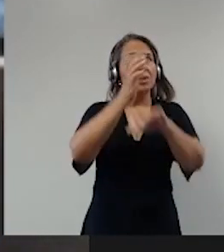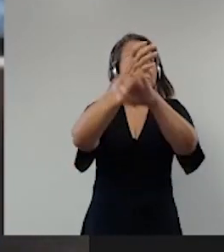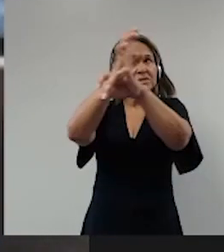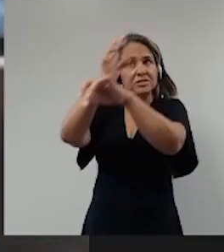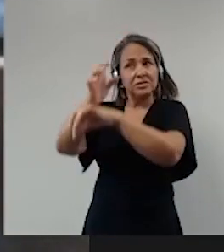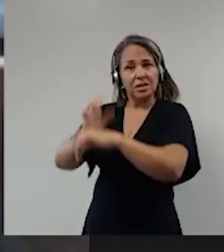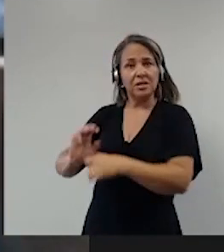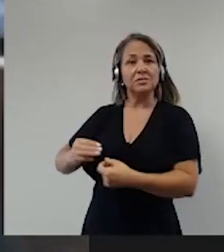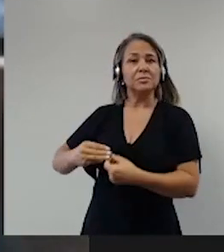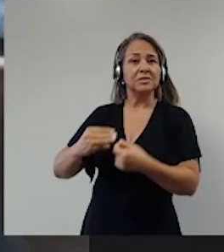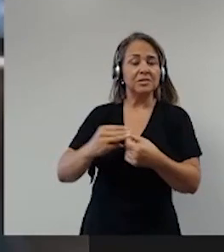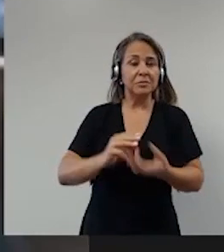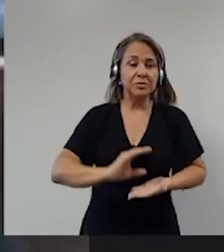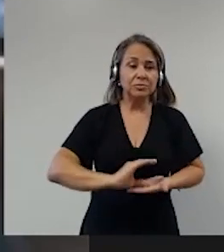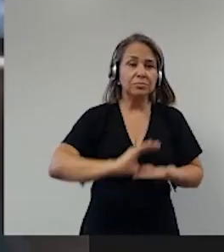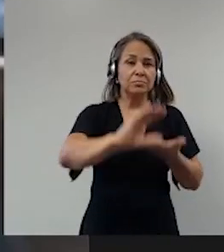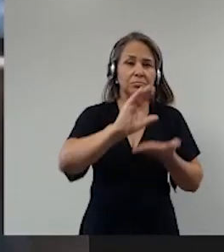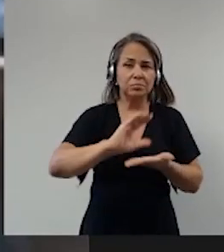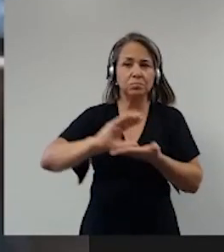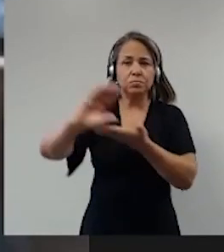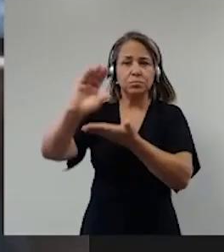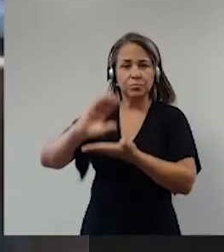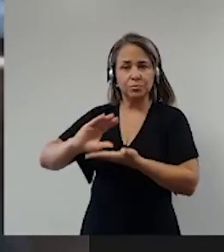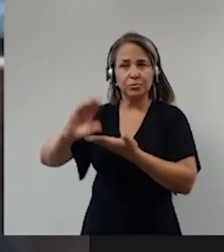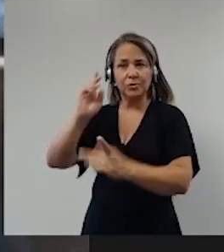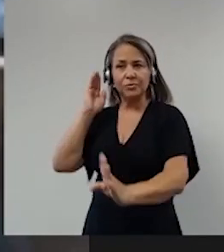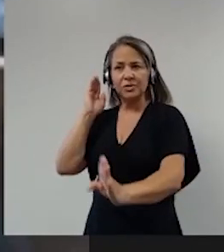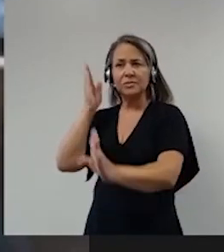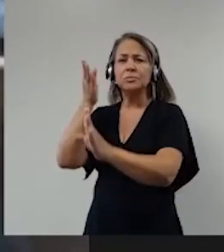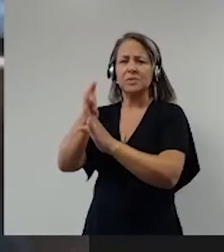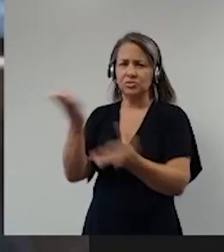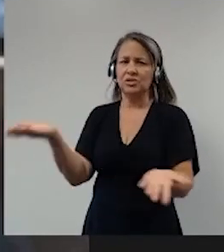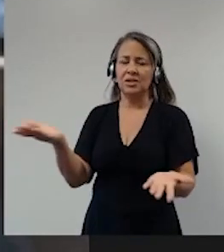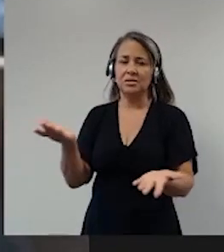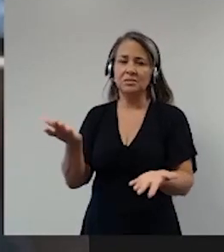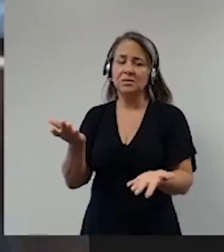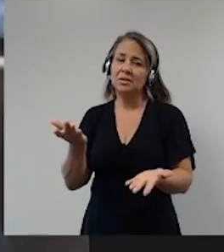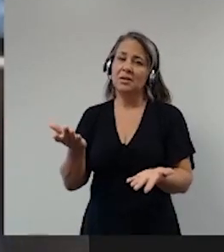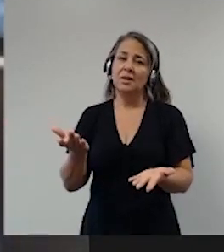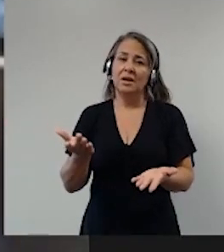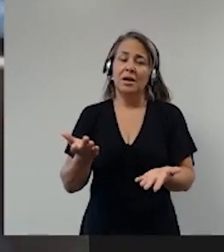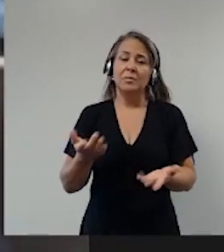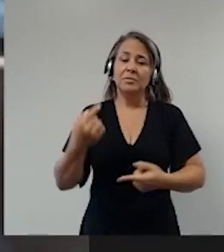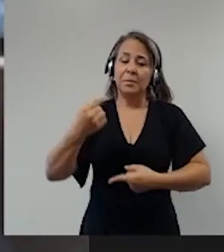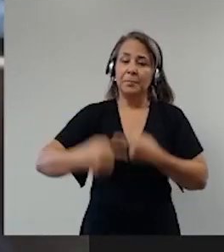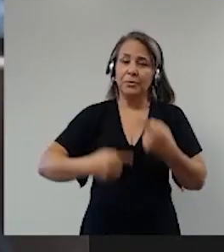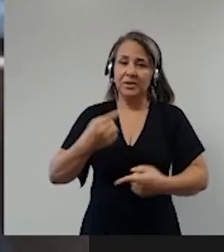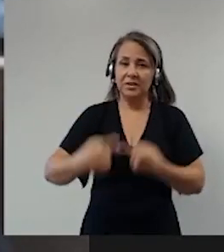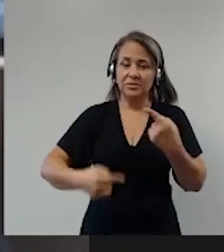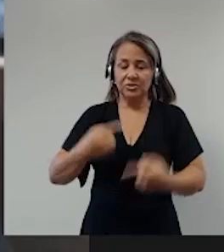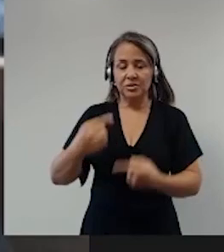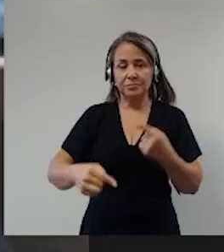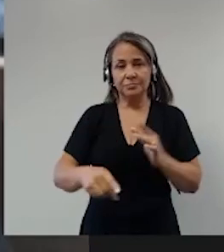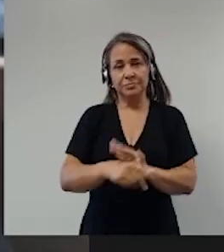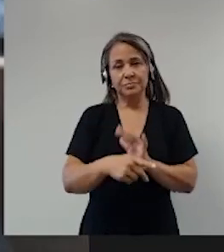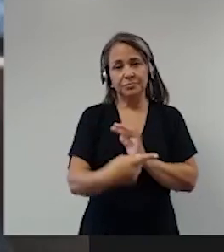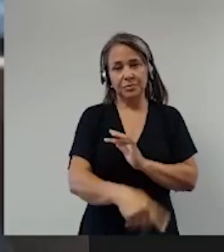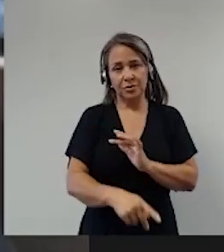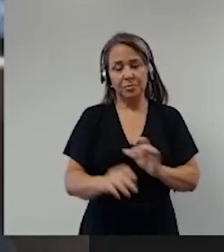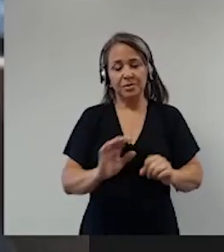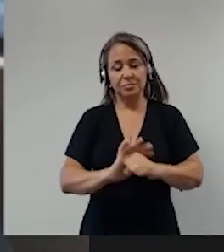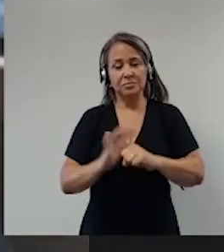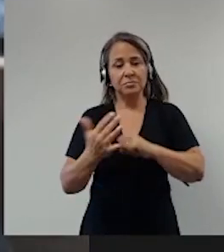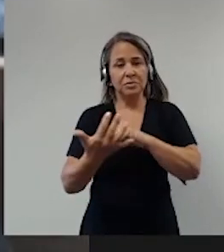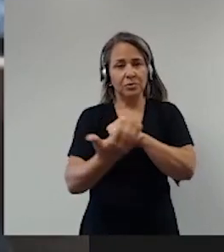são recursos que foram, de fato, destinados à aplicação de políticas relacionadas à